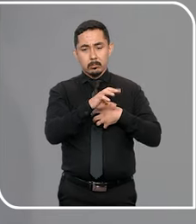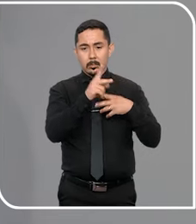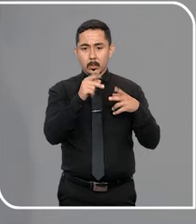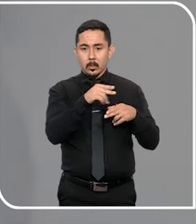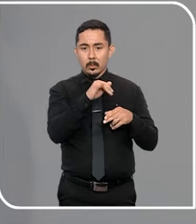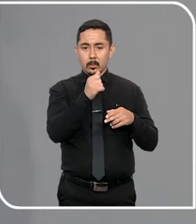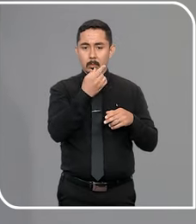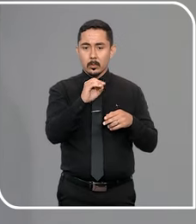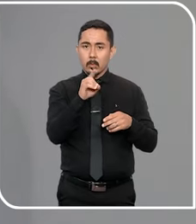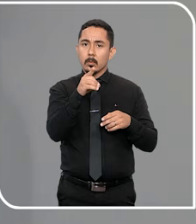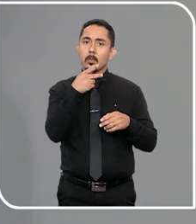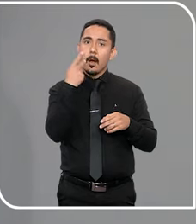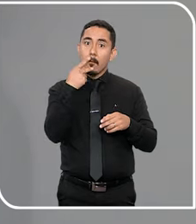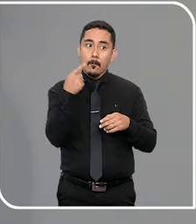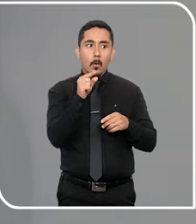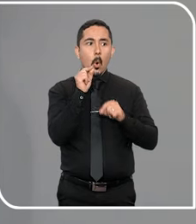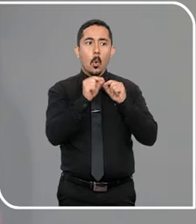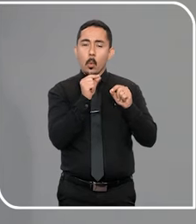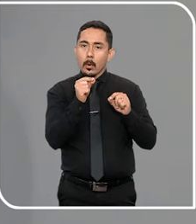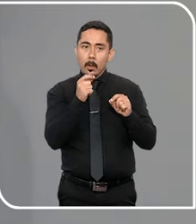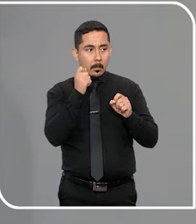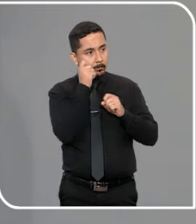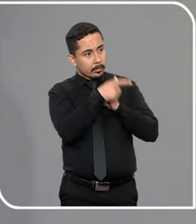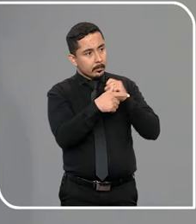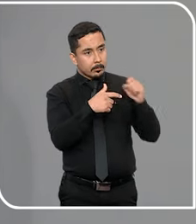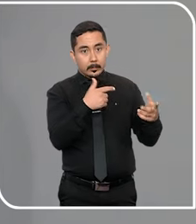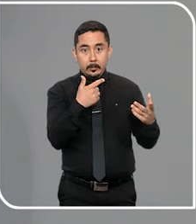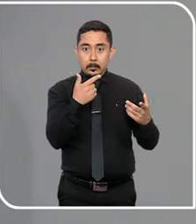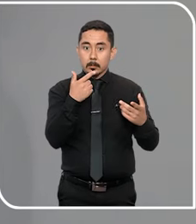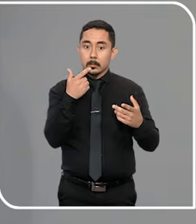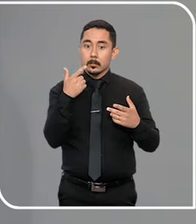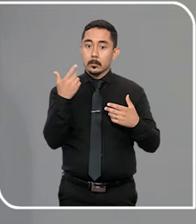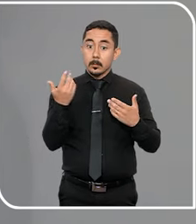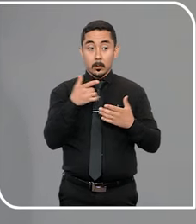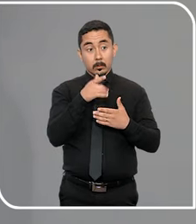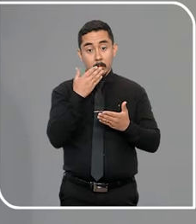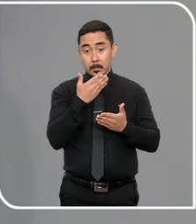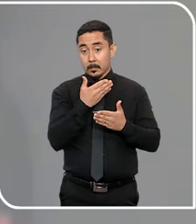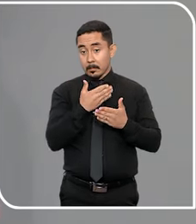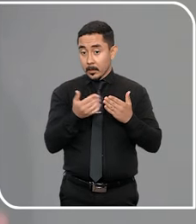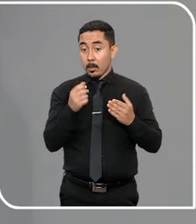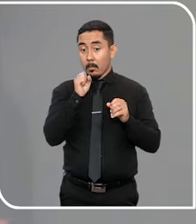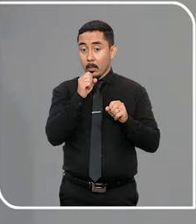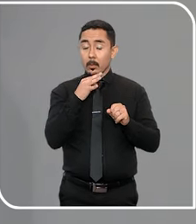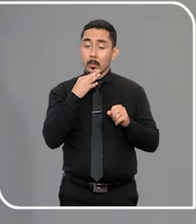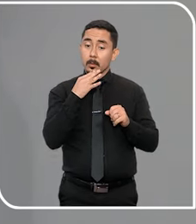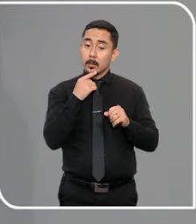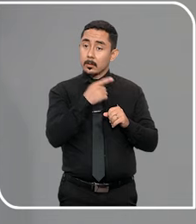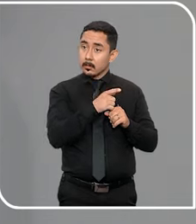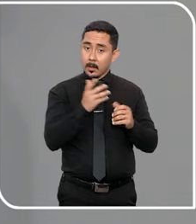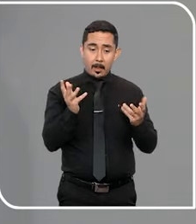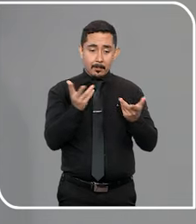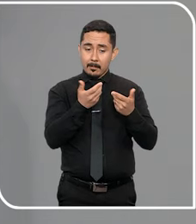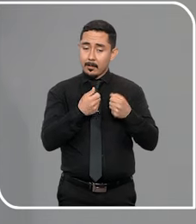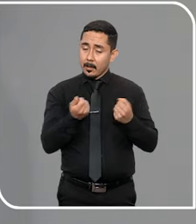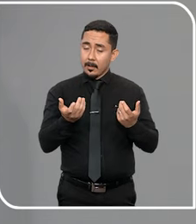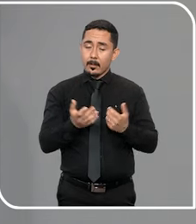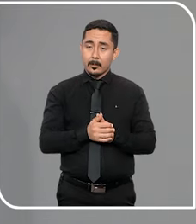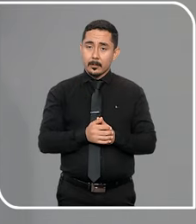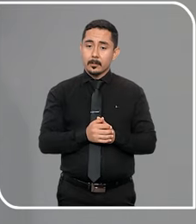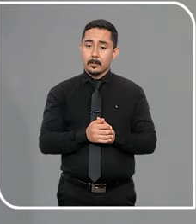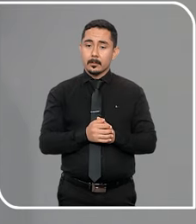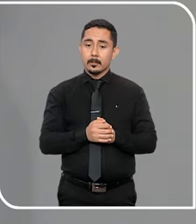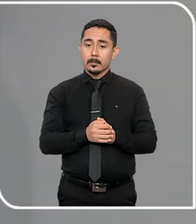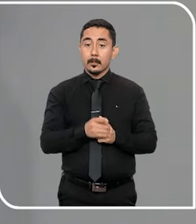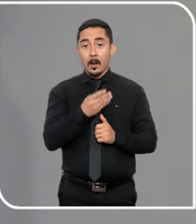colocar no lugar né do João e entender o que você falou o que você fez e você tá perdendo a oportunidade de conhecer uma criança